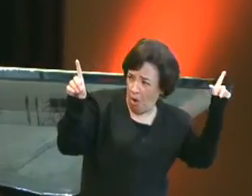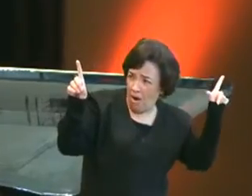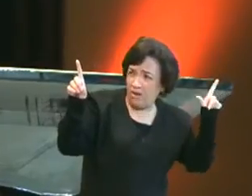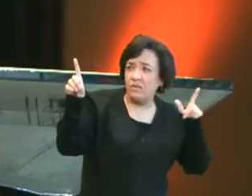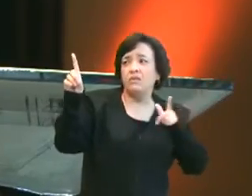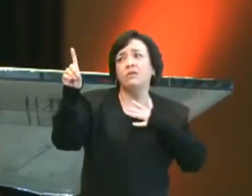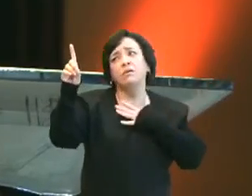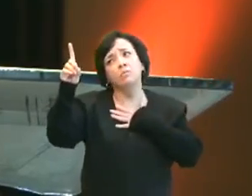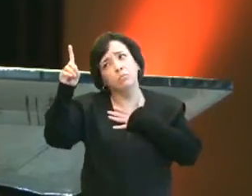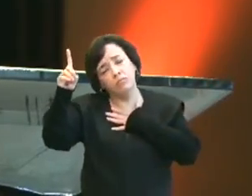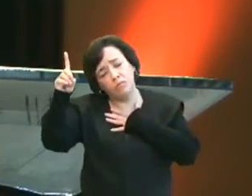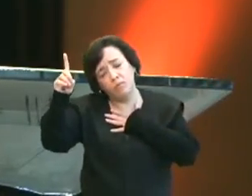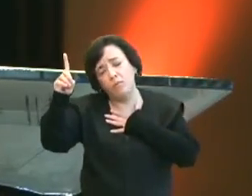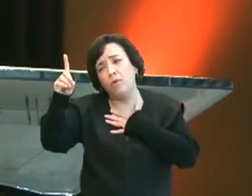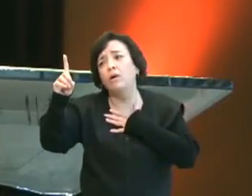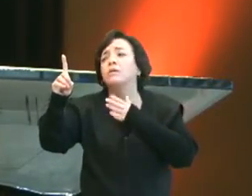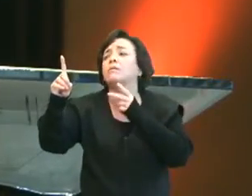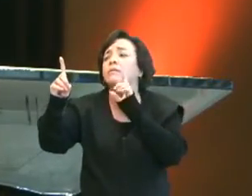Deus,